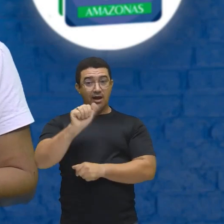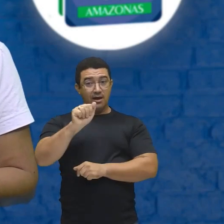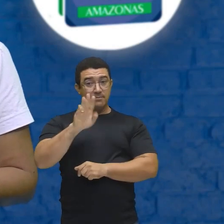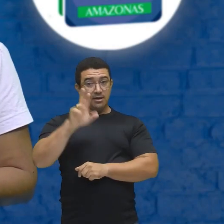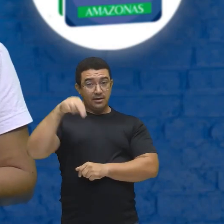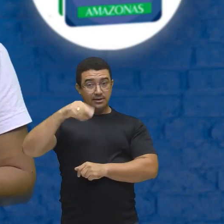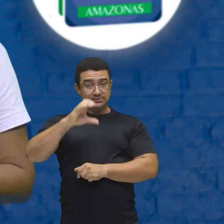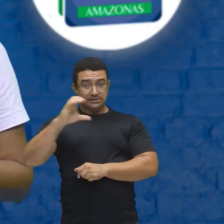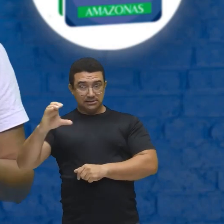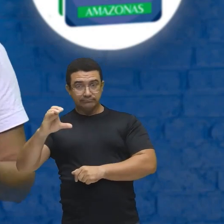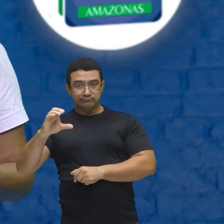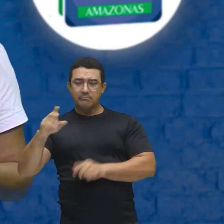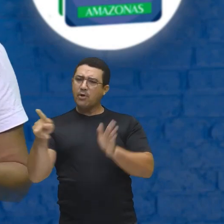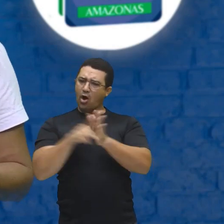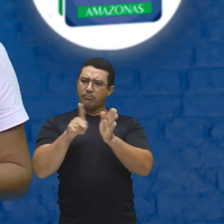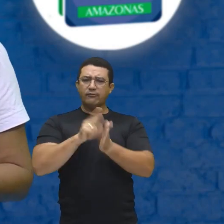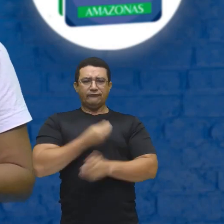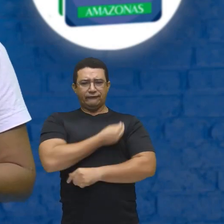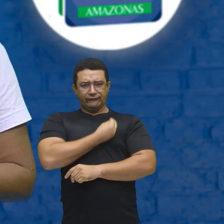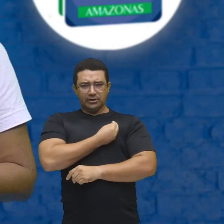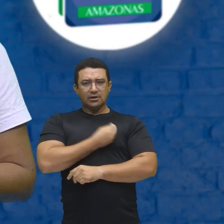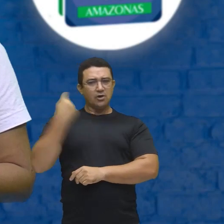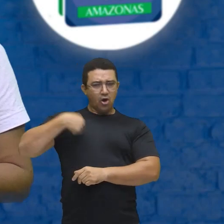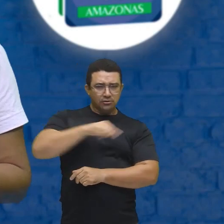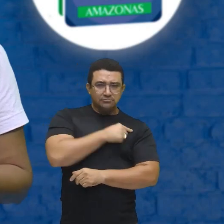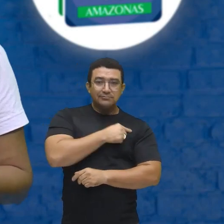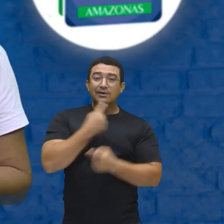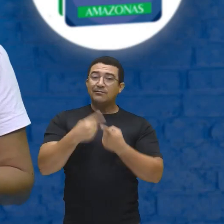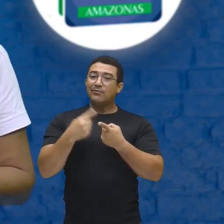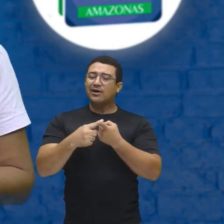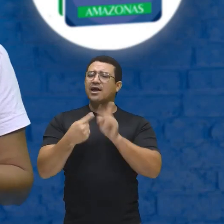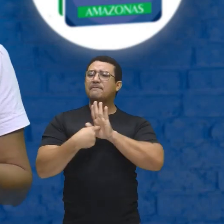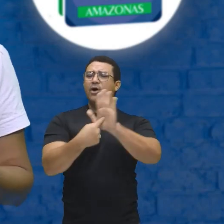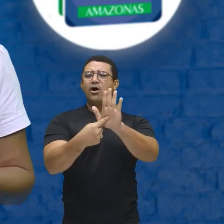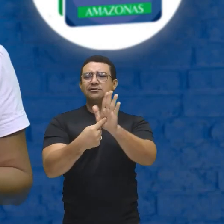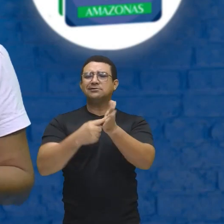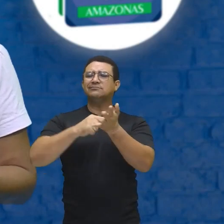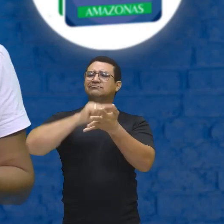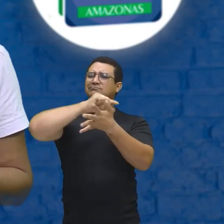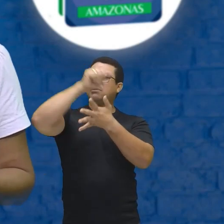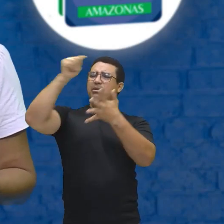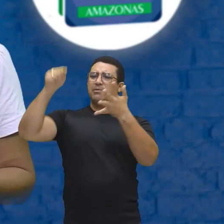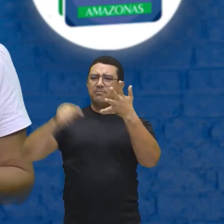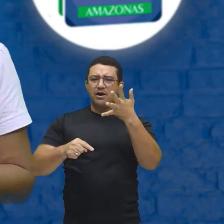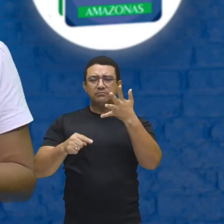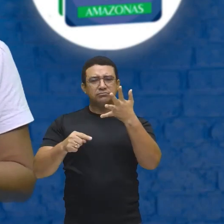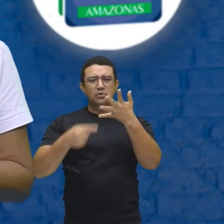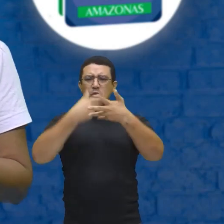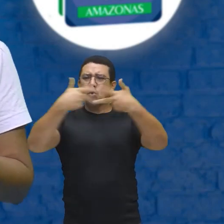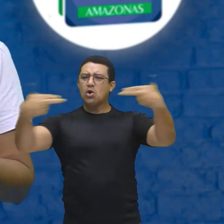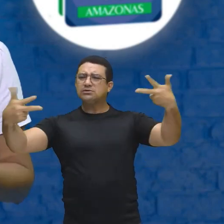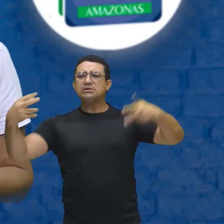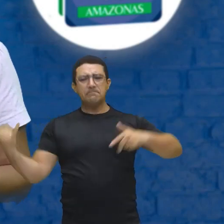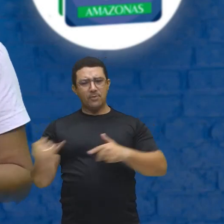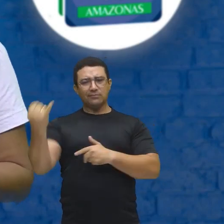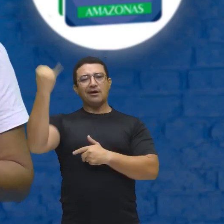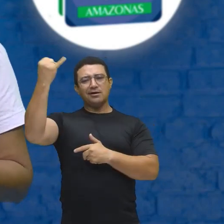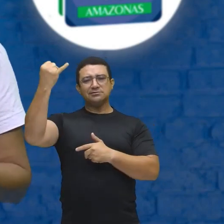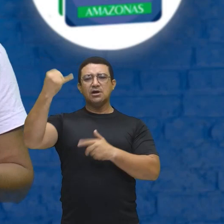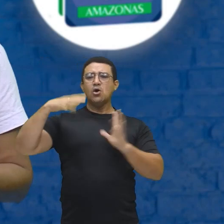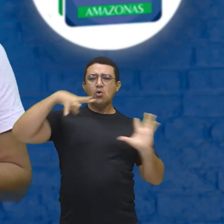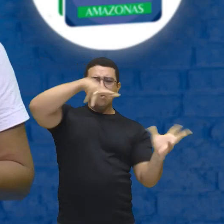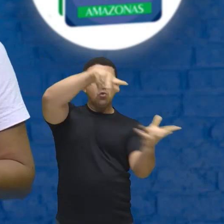nas nossas vidas. Mas por quê? Porque ela vem trazer toda essa riqueza que nós temos, nossa riqueza amazônica, nosso mundo de dança,